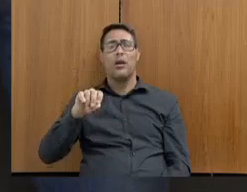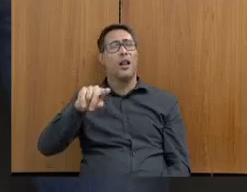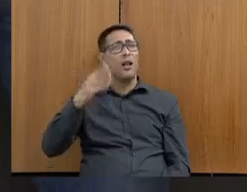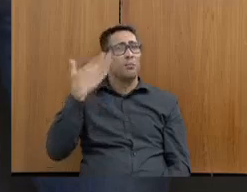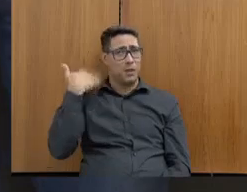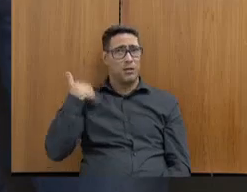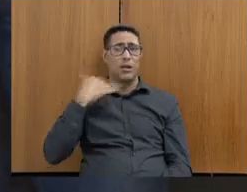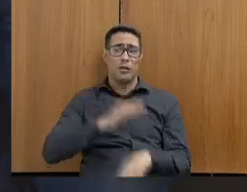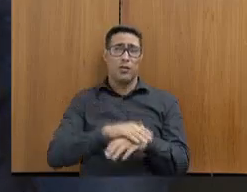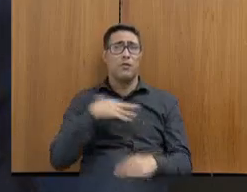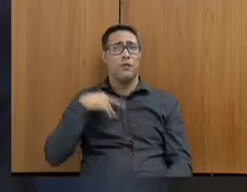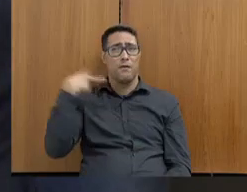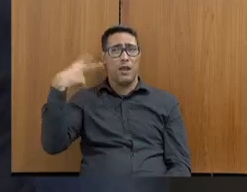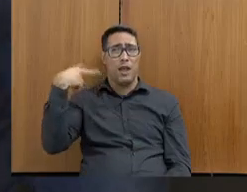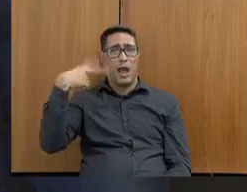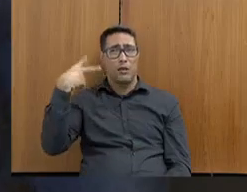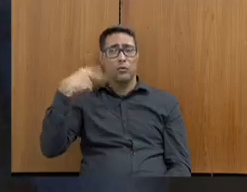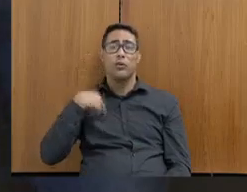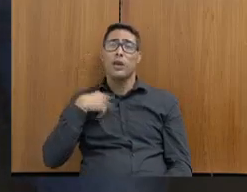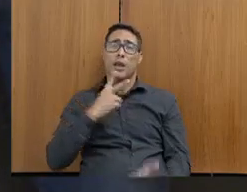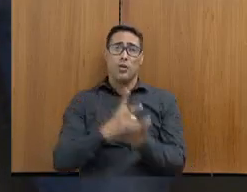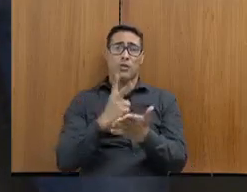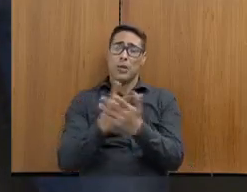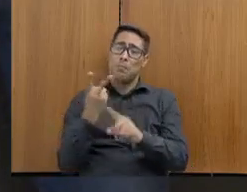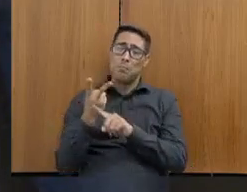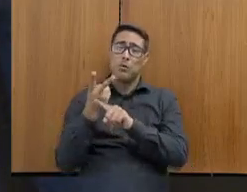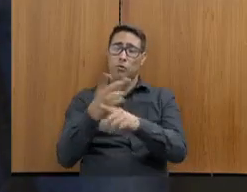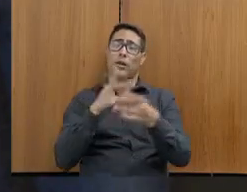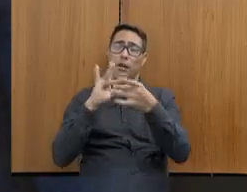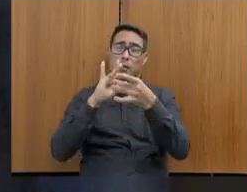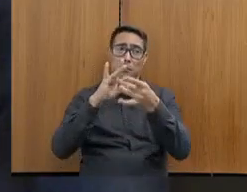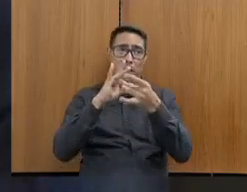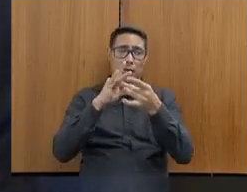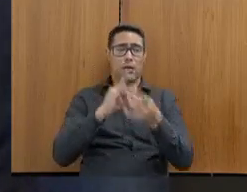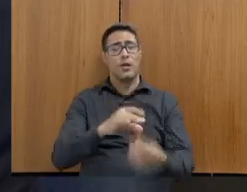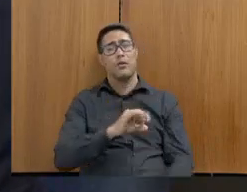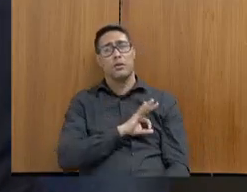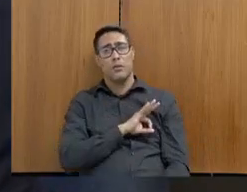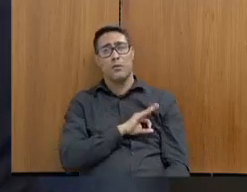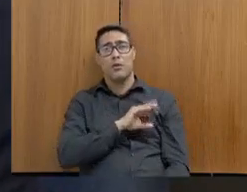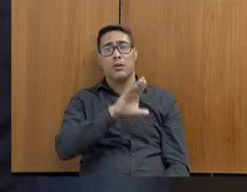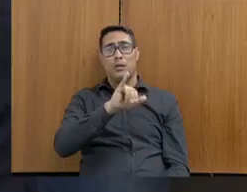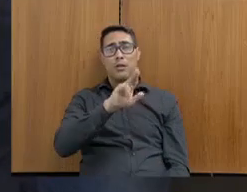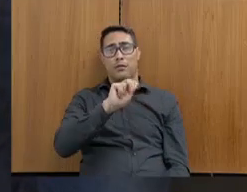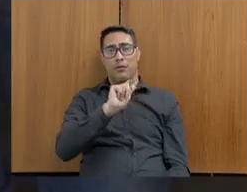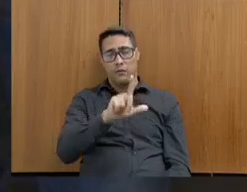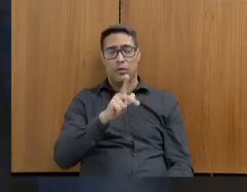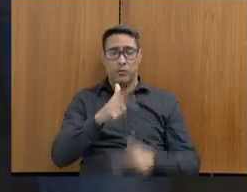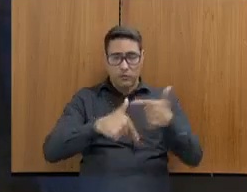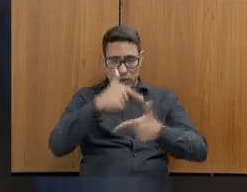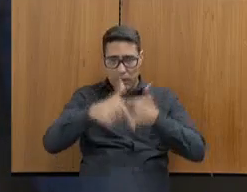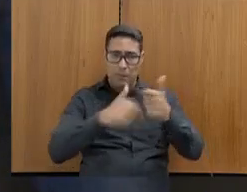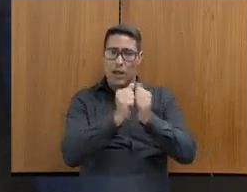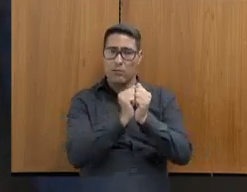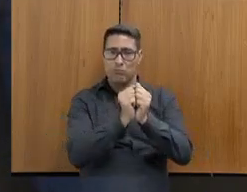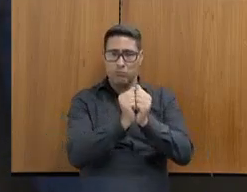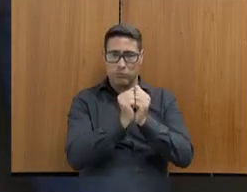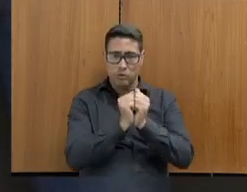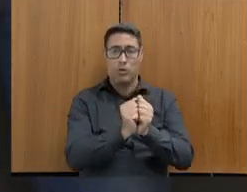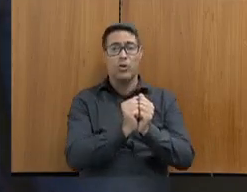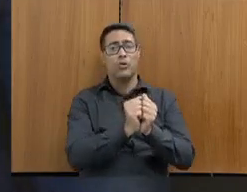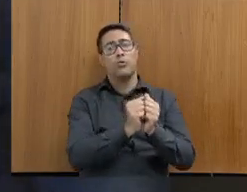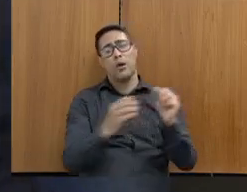procurei ser parceiro da Polícia Civil Sempre procurei trabalhar em prol da segurança pública e por isso